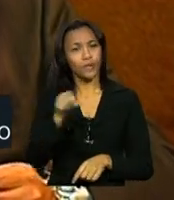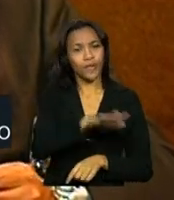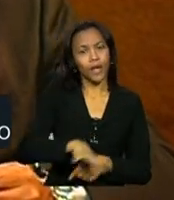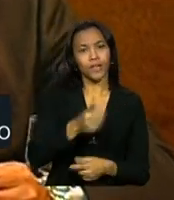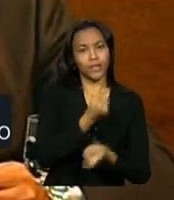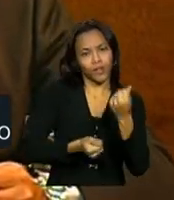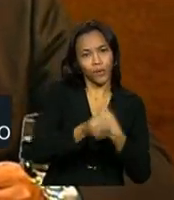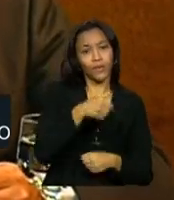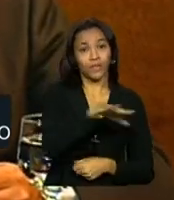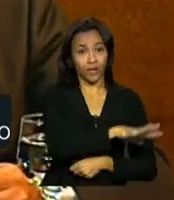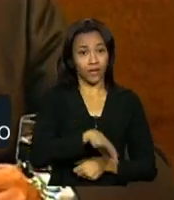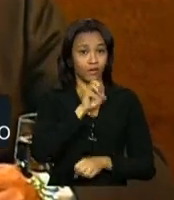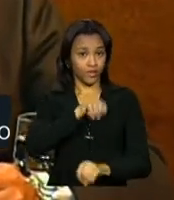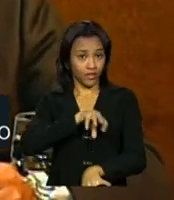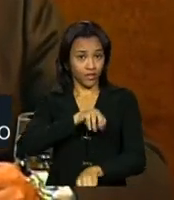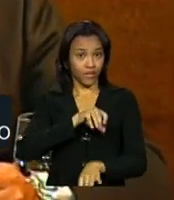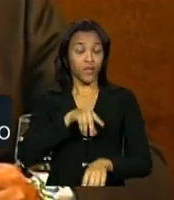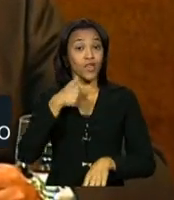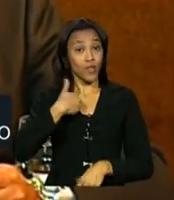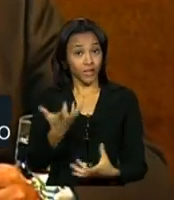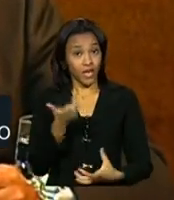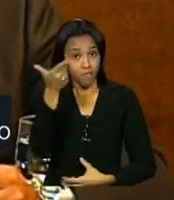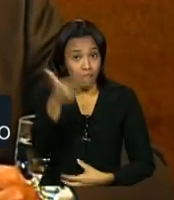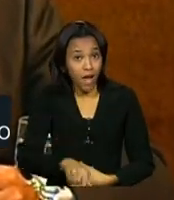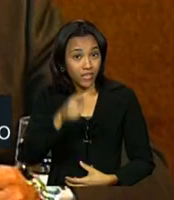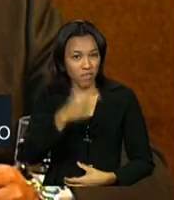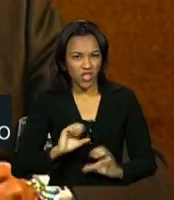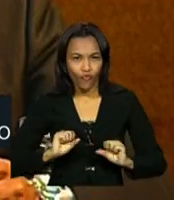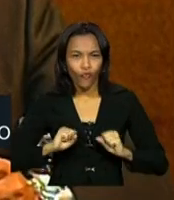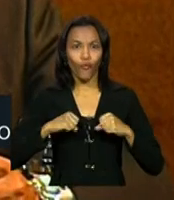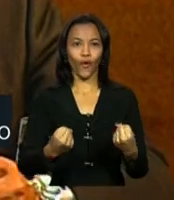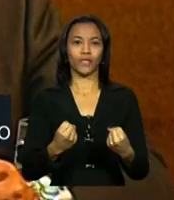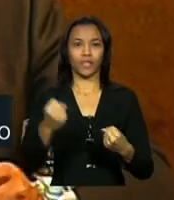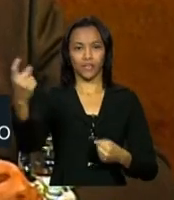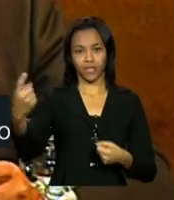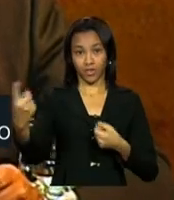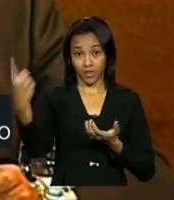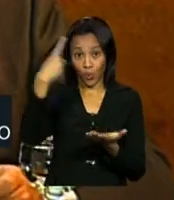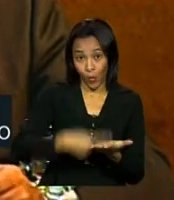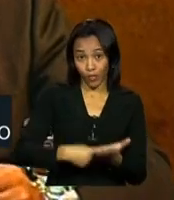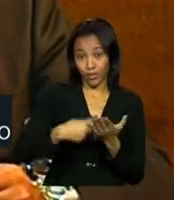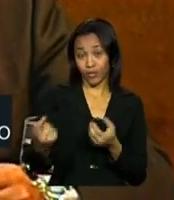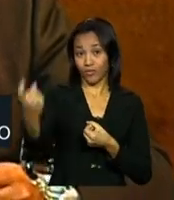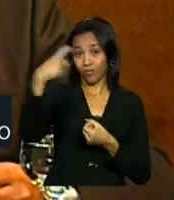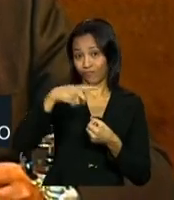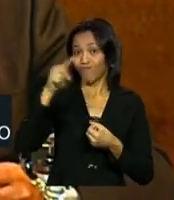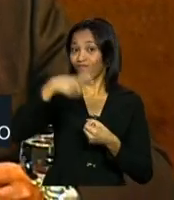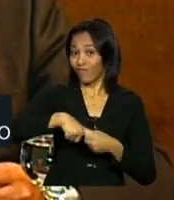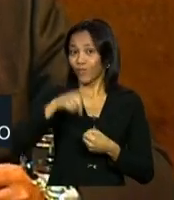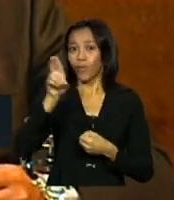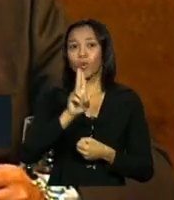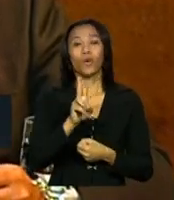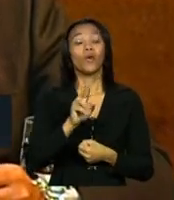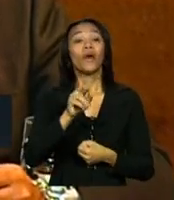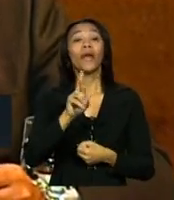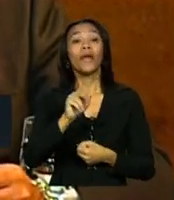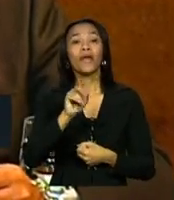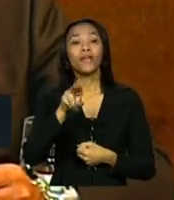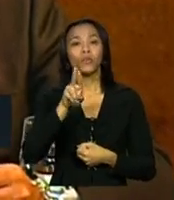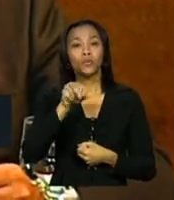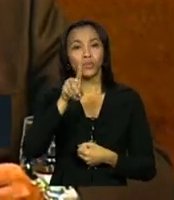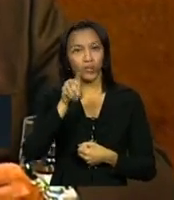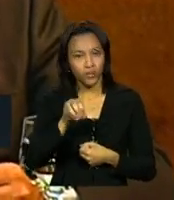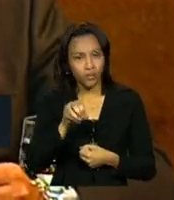educação queremos cada vez mais fortalecer nossos laços como o Brasil pois acreditamos que juntos podemos ser